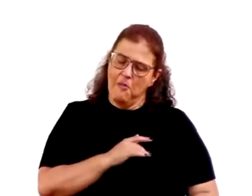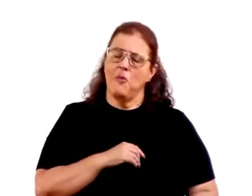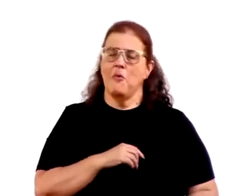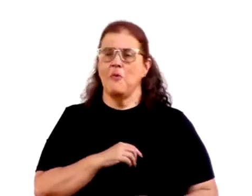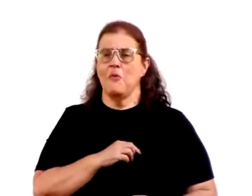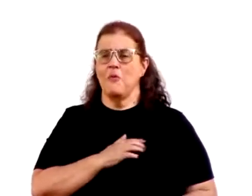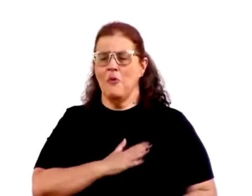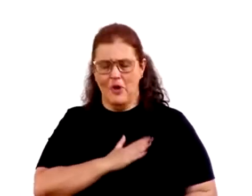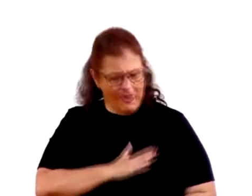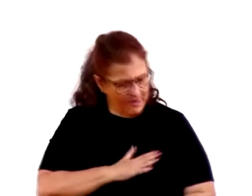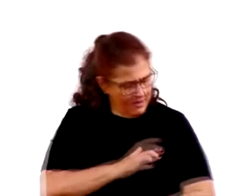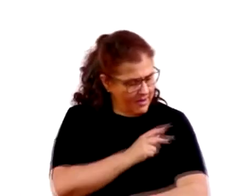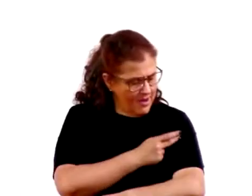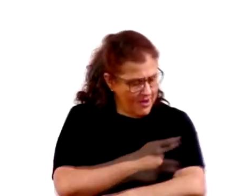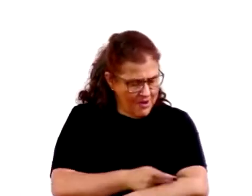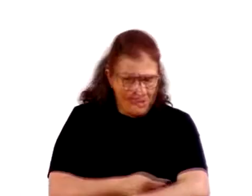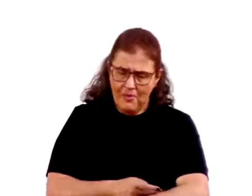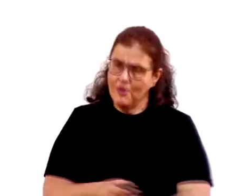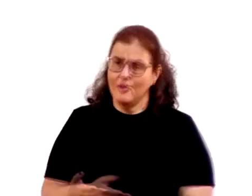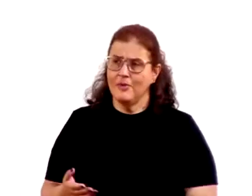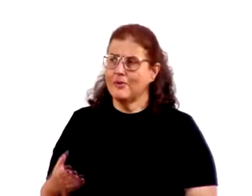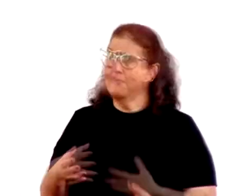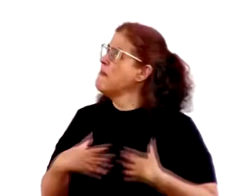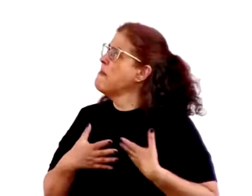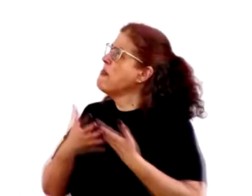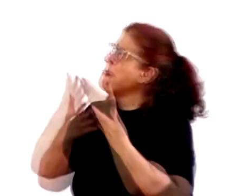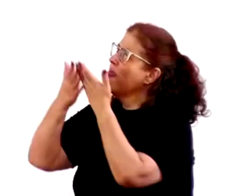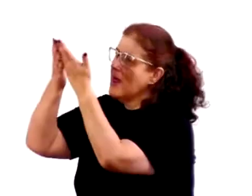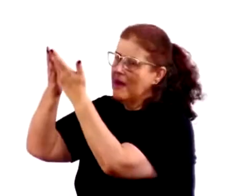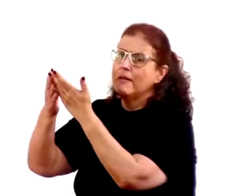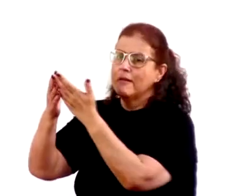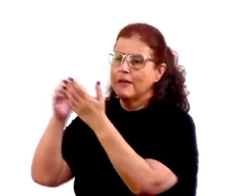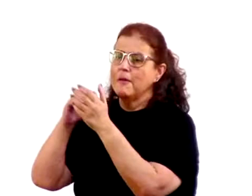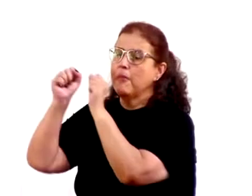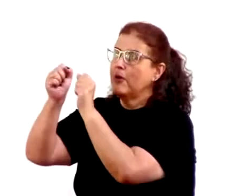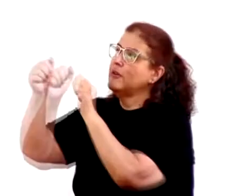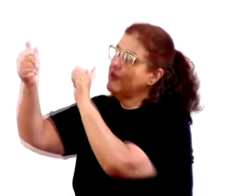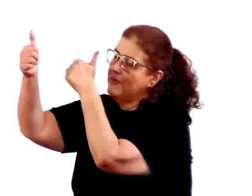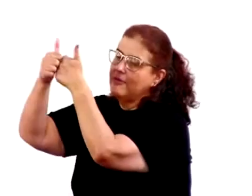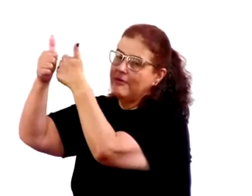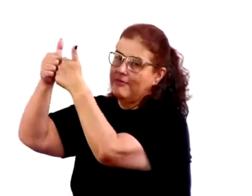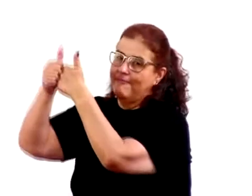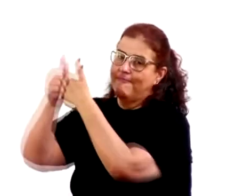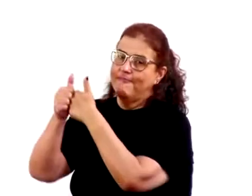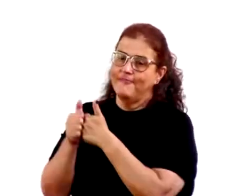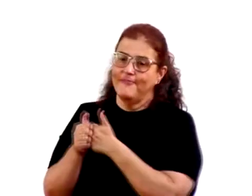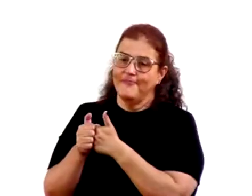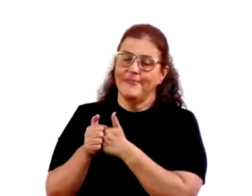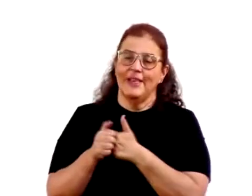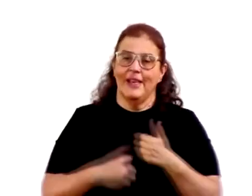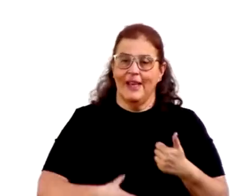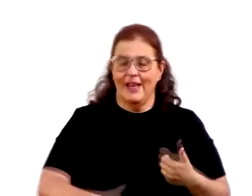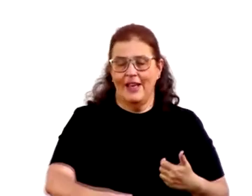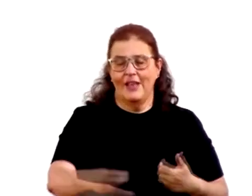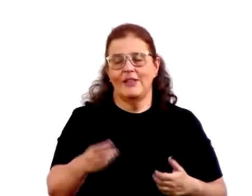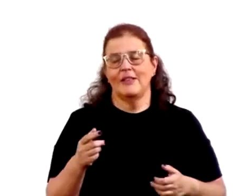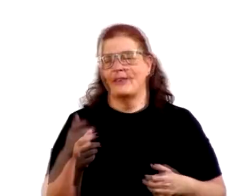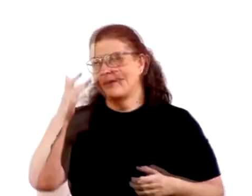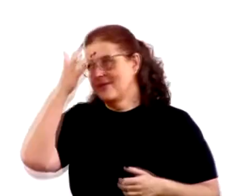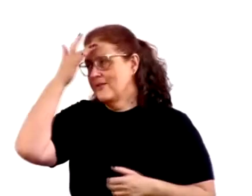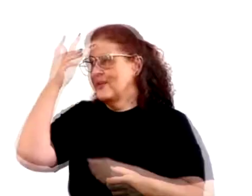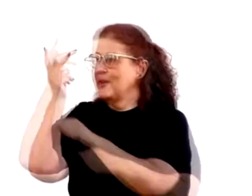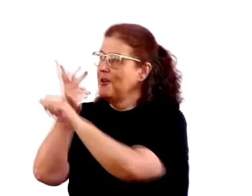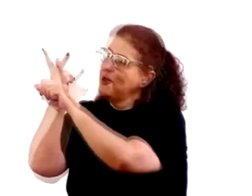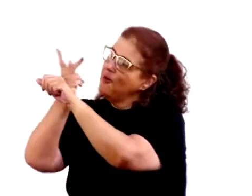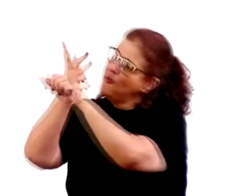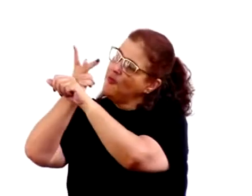Este obterá do Senhor a bênção e a justiça do Deus da sua salvação. Tal é a geração dos que buscam a face do Deus